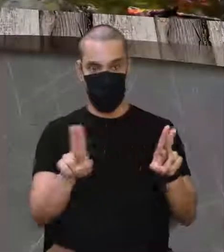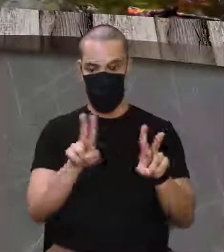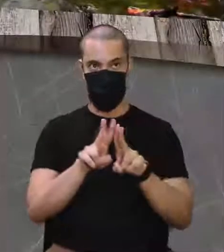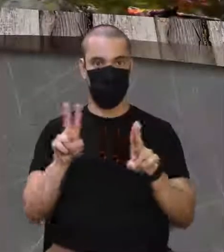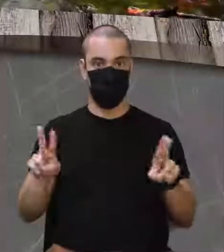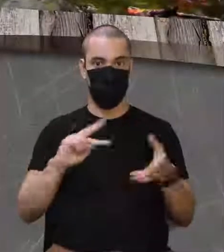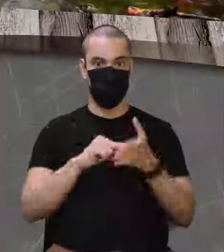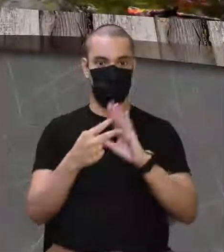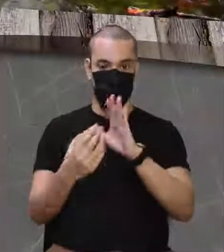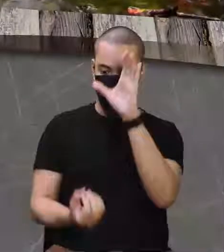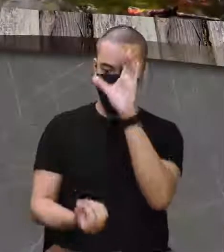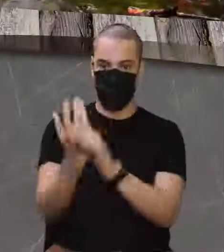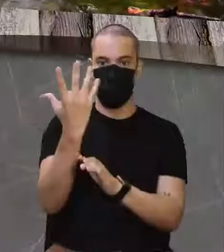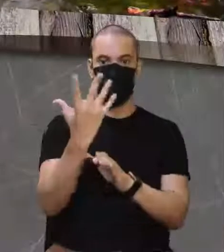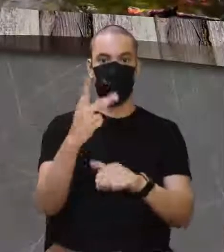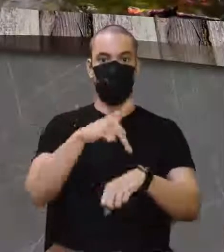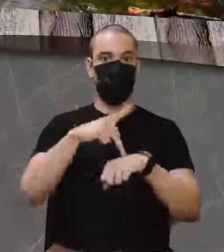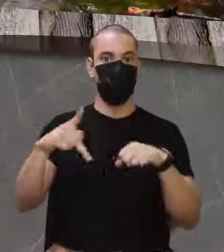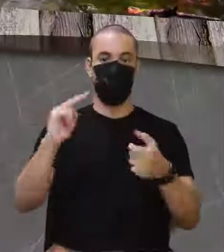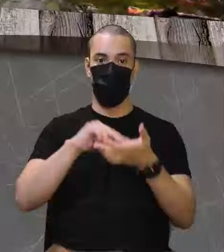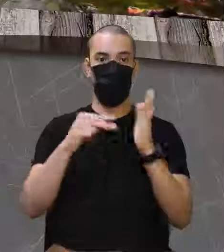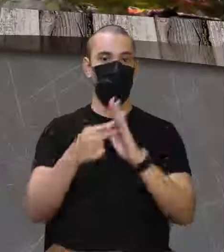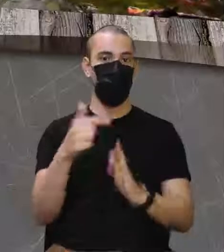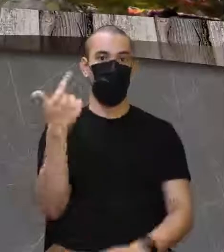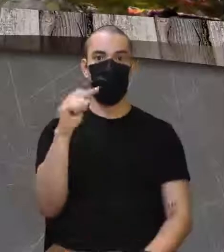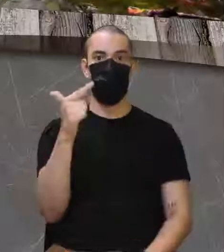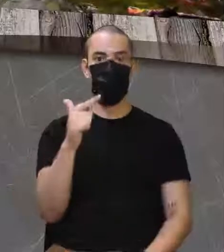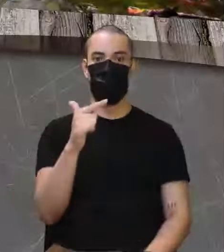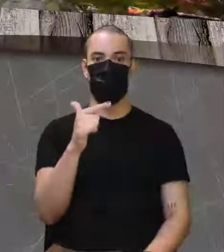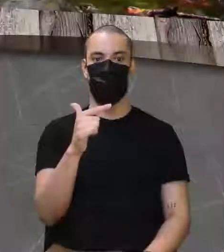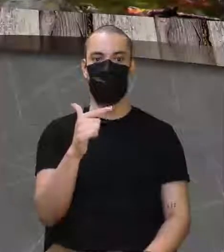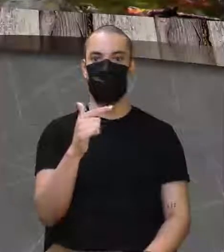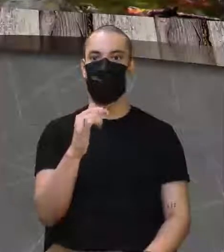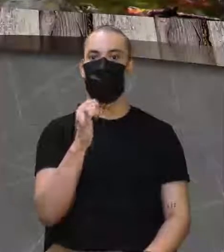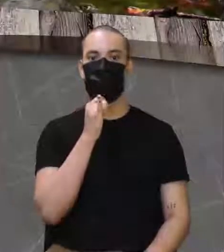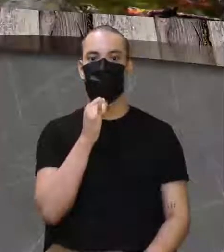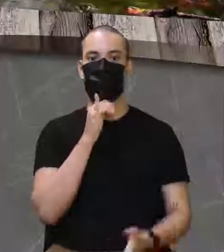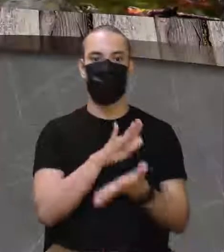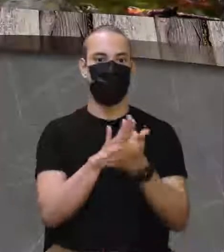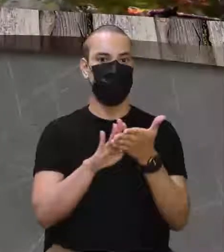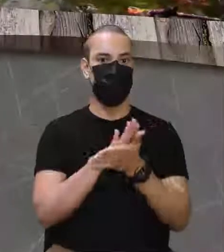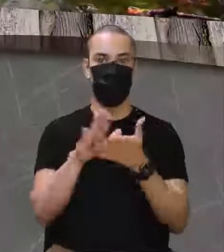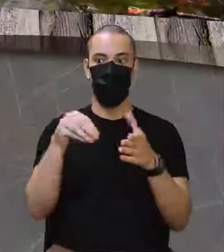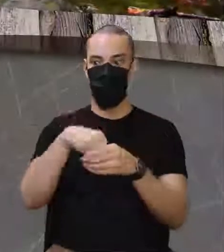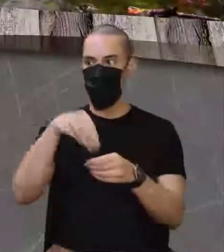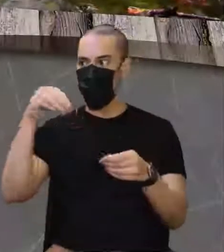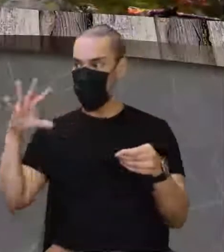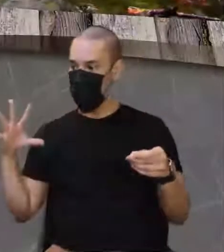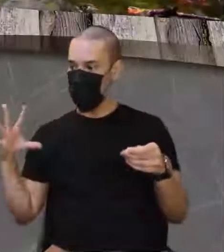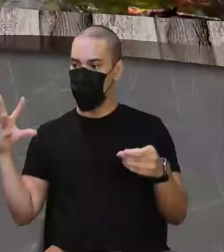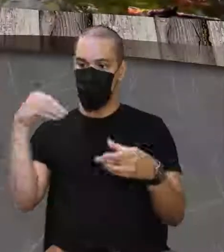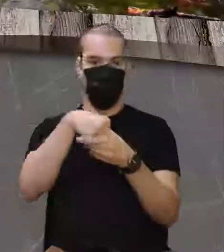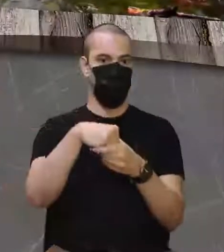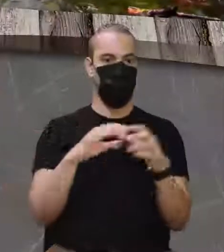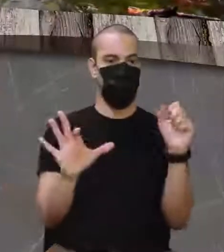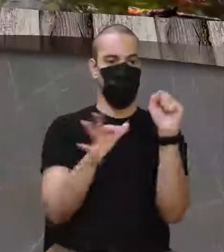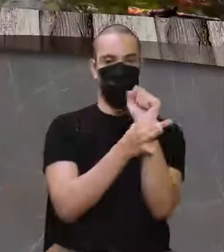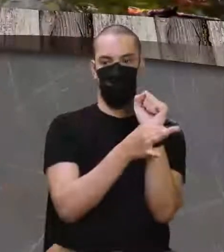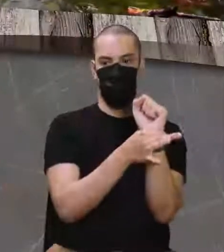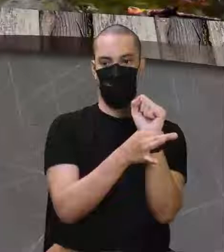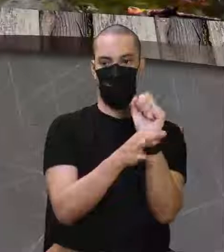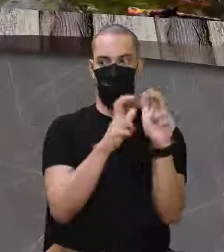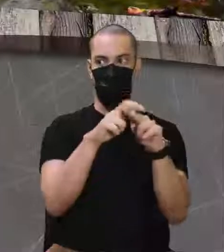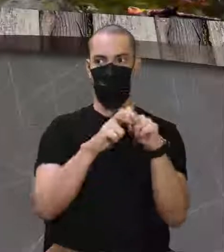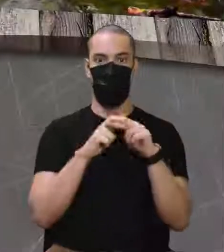entre indivíduos puros não vai ter, digamos, uma sujeira, não vai ter nada que seja de fora. Então, isso garante que